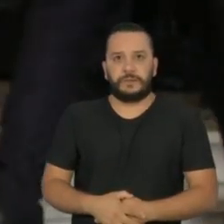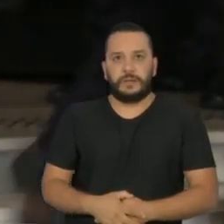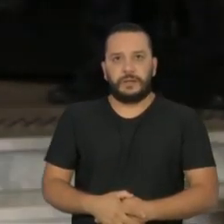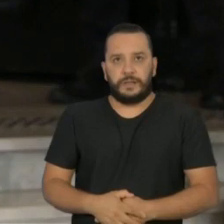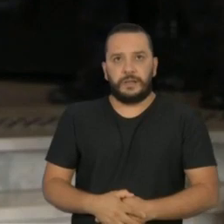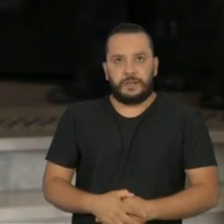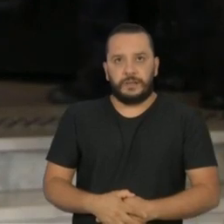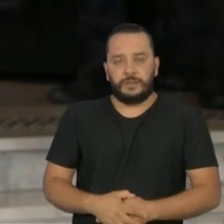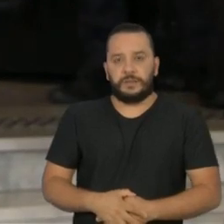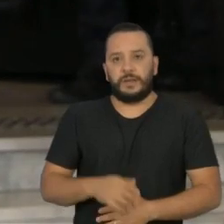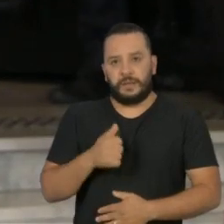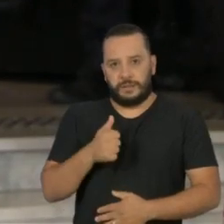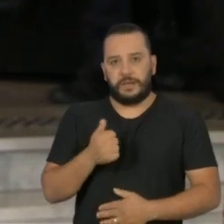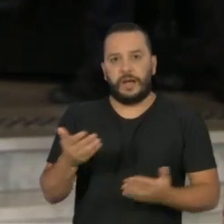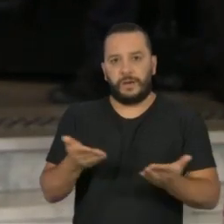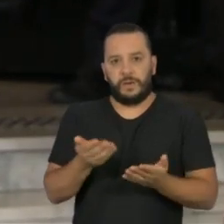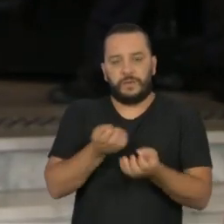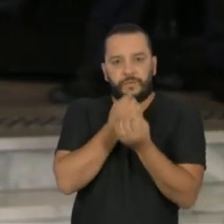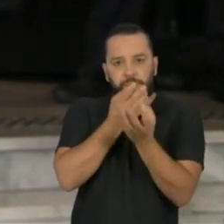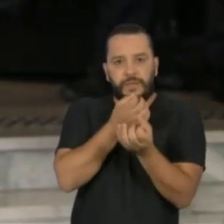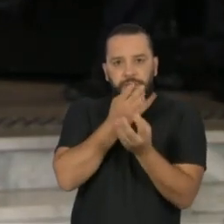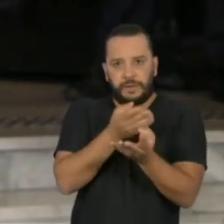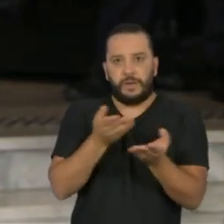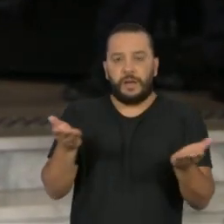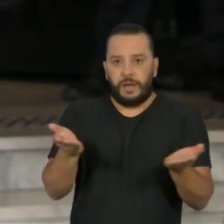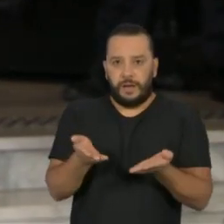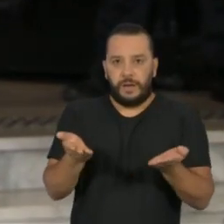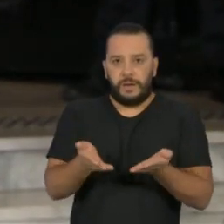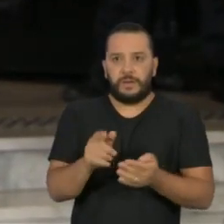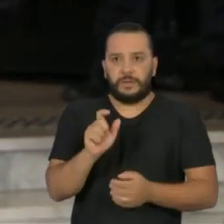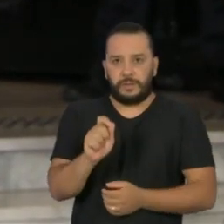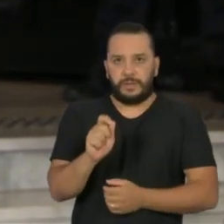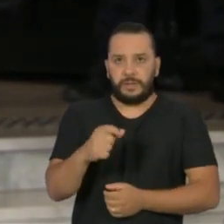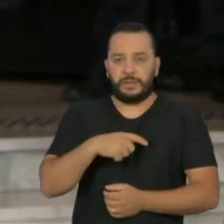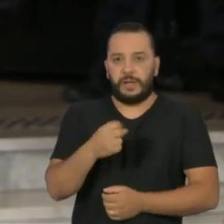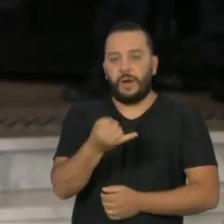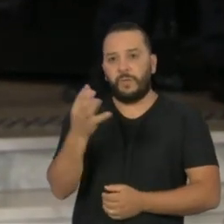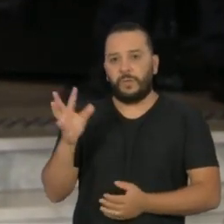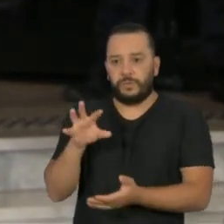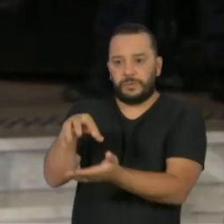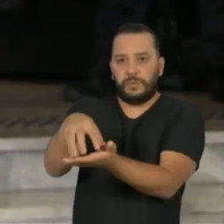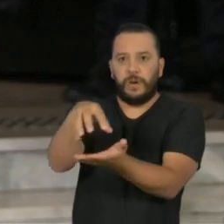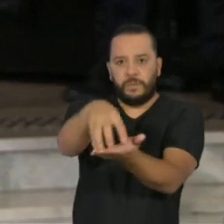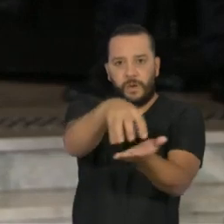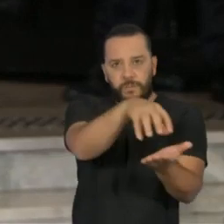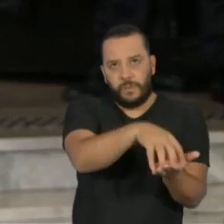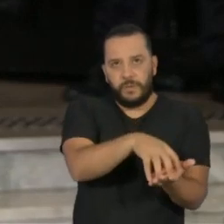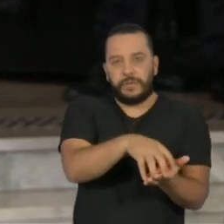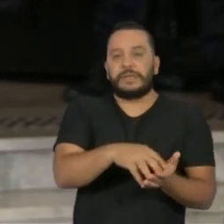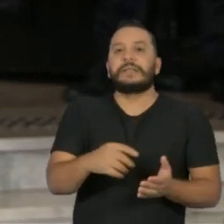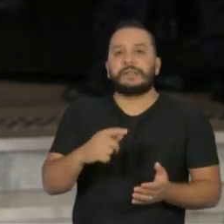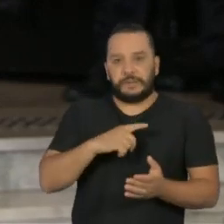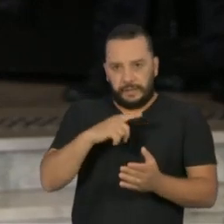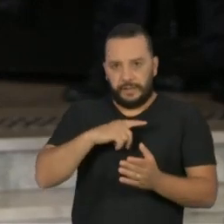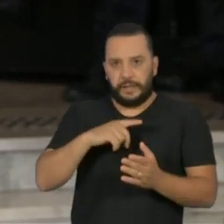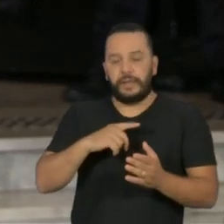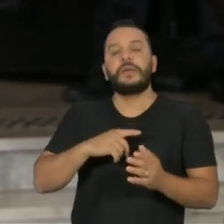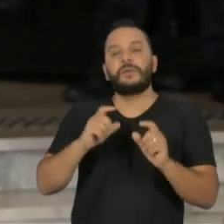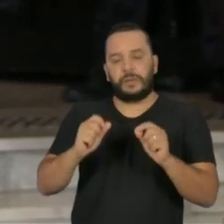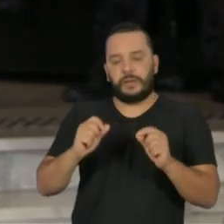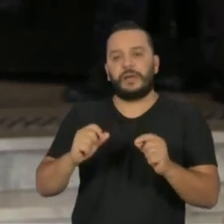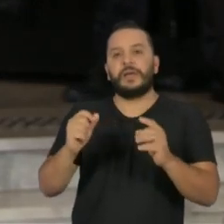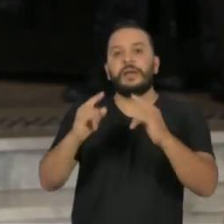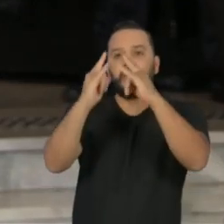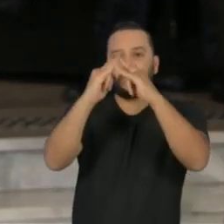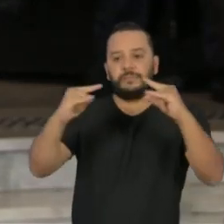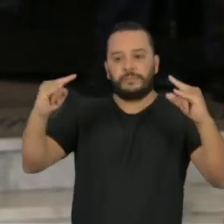Há uma informação adicional que acaba de chegar, que alguns postos da capital terão tendas abertas justamente para